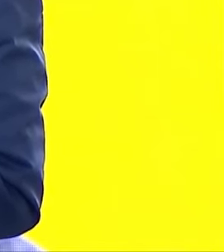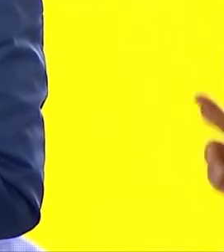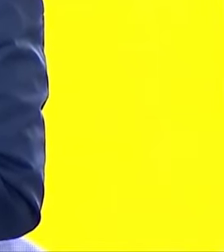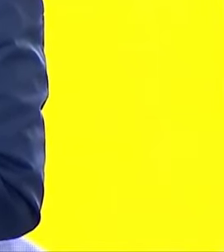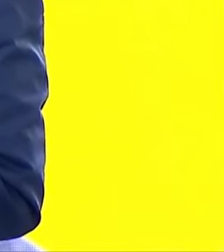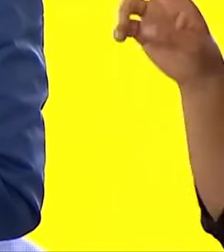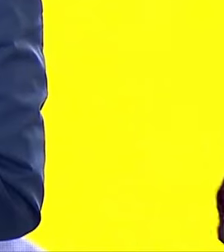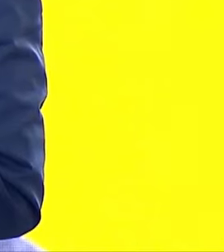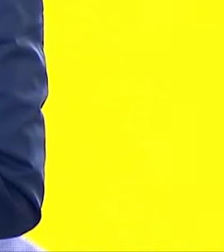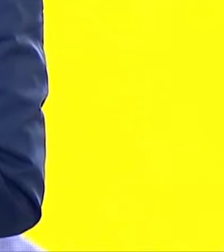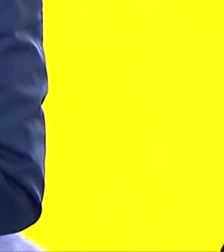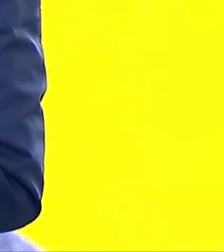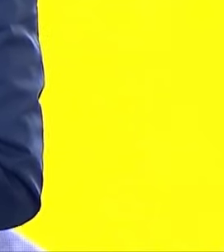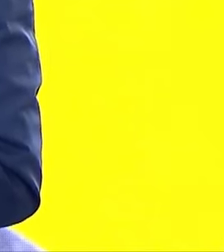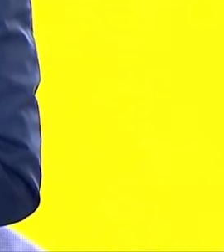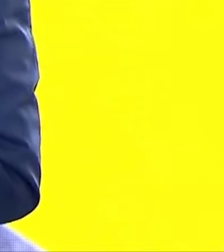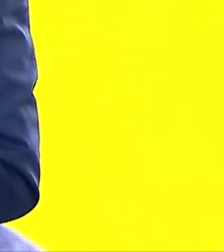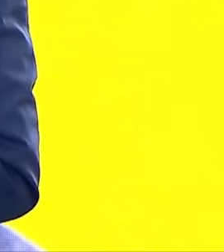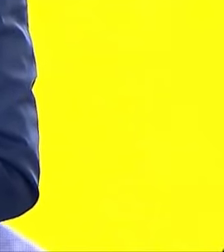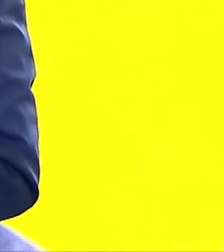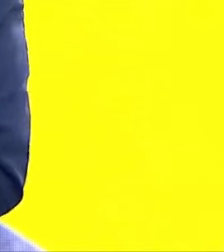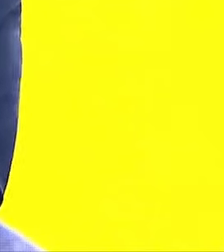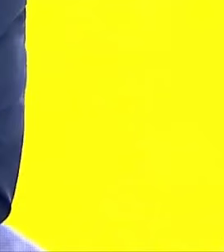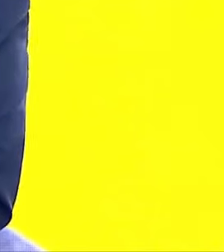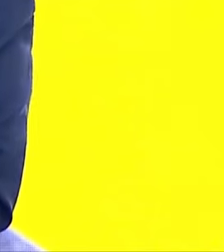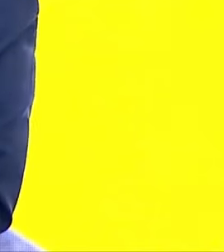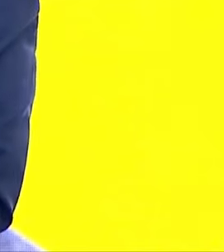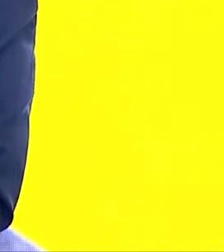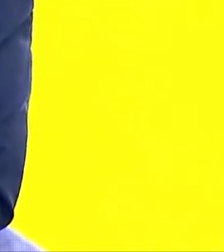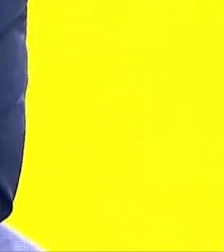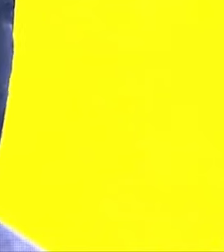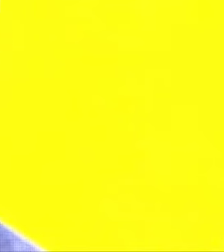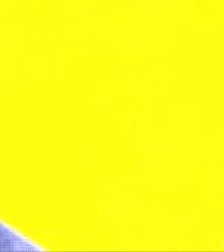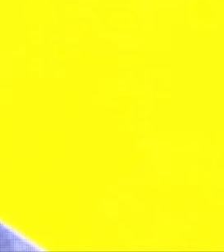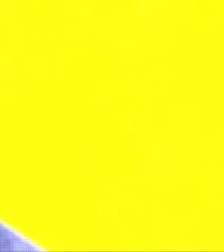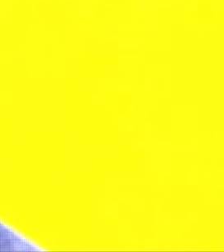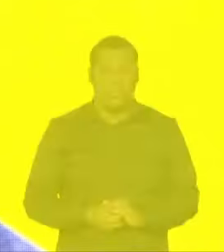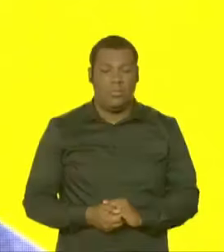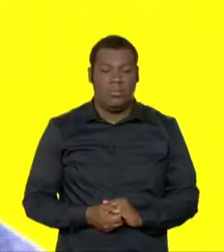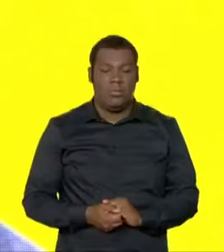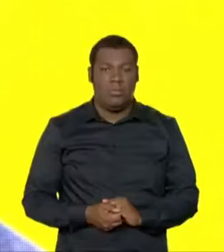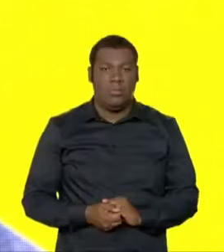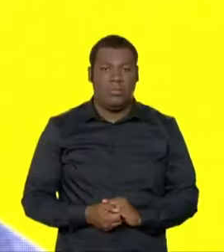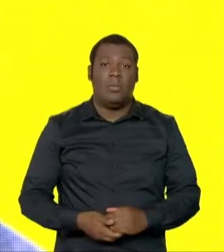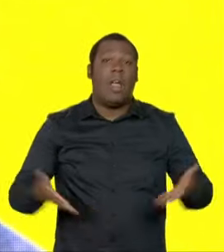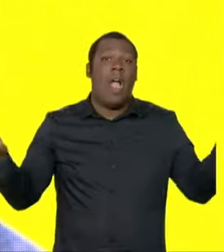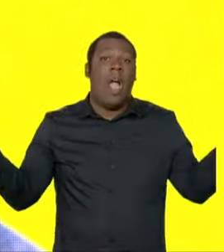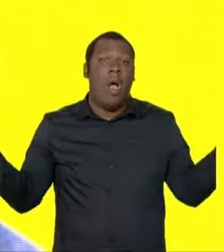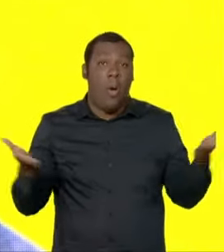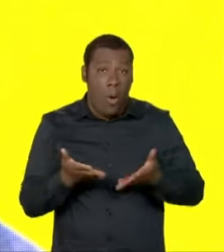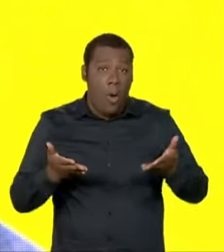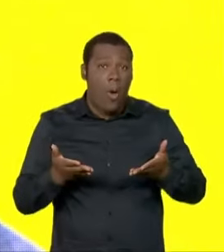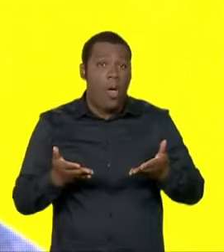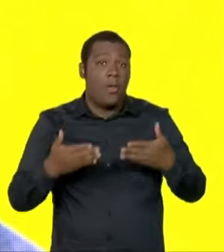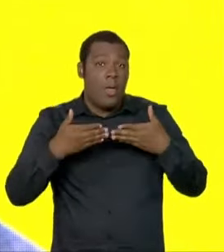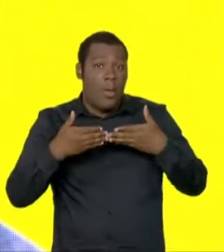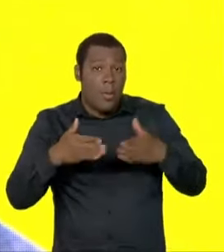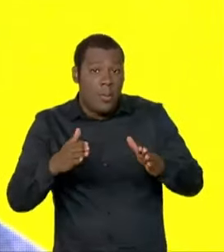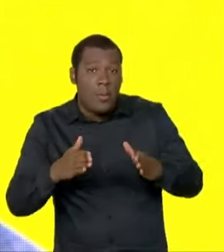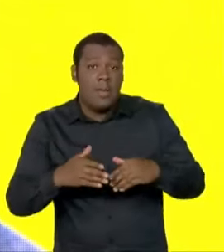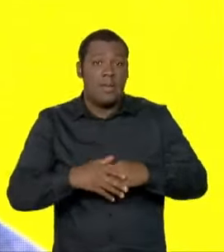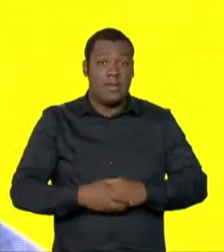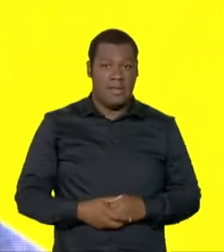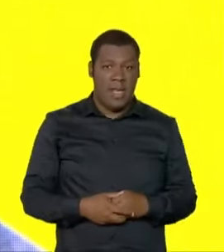dirige e o presidente Geraldo Alckmin. E eu tenho certeza que, a partir desse momento, muitas Frans,